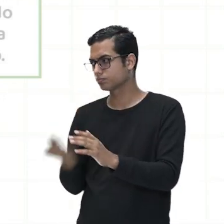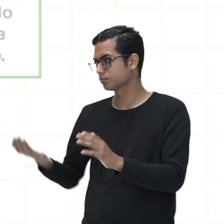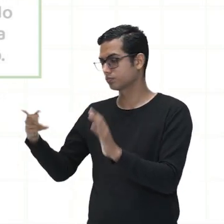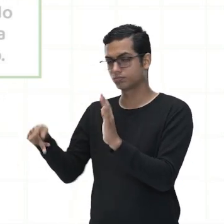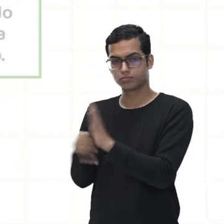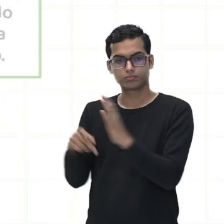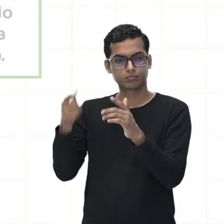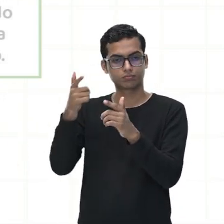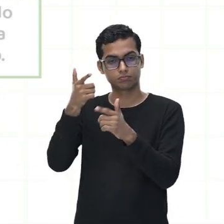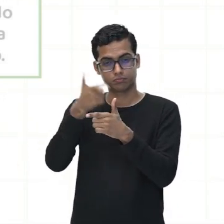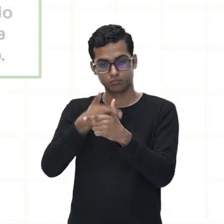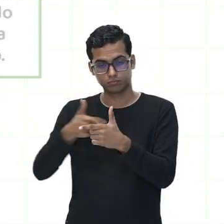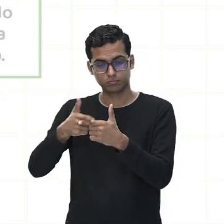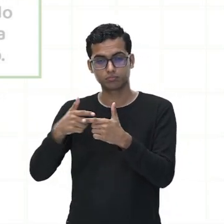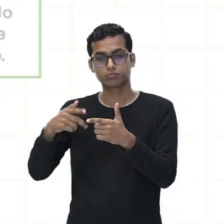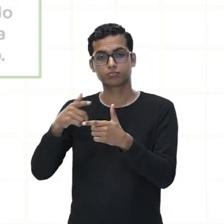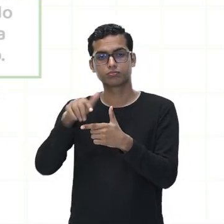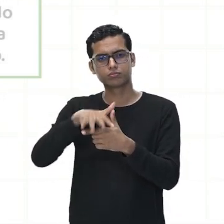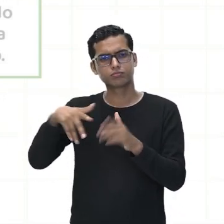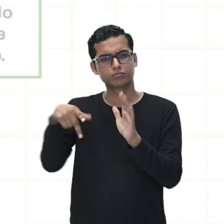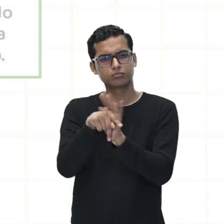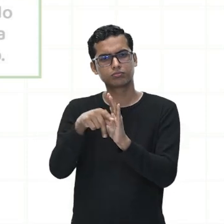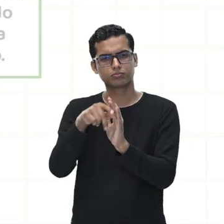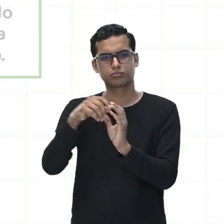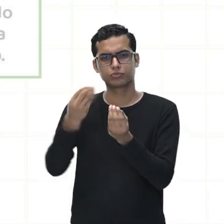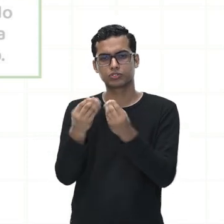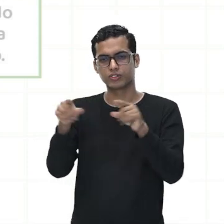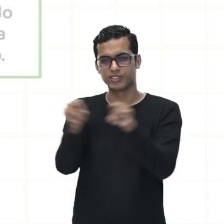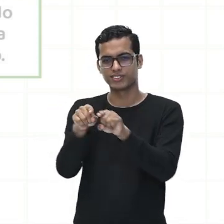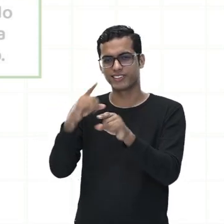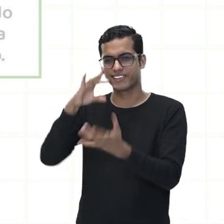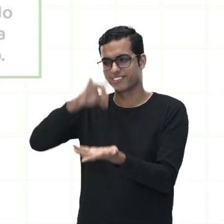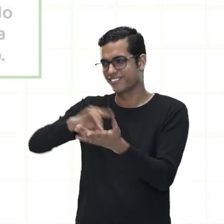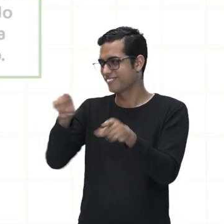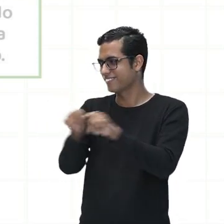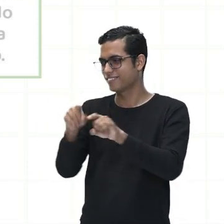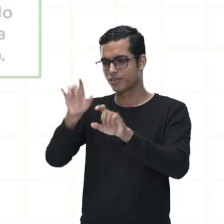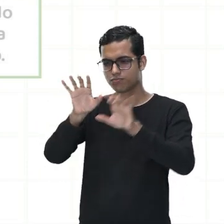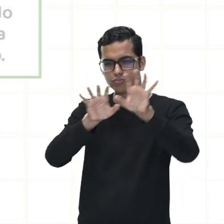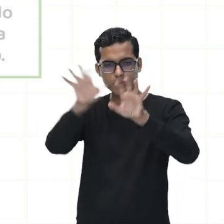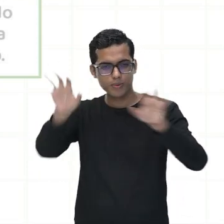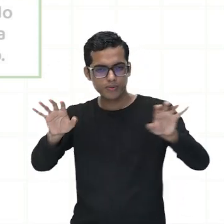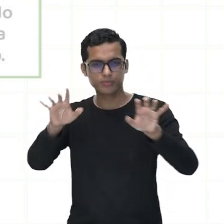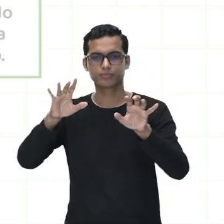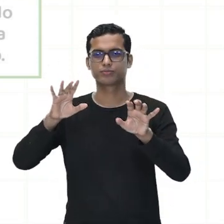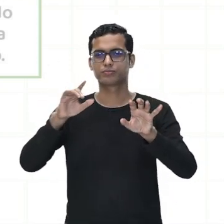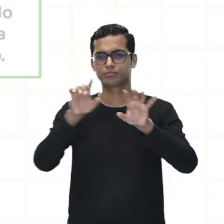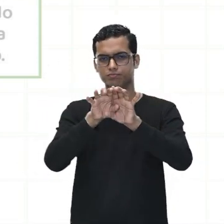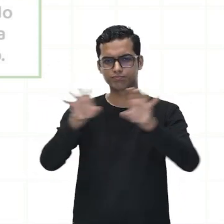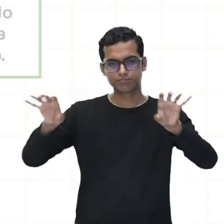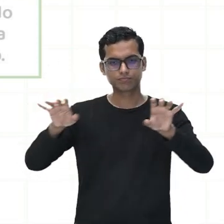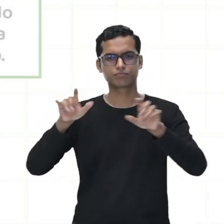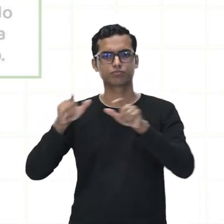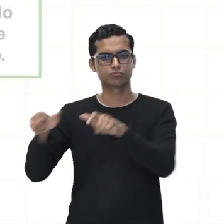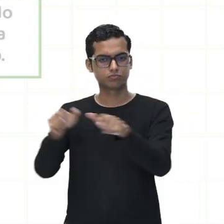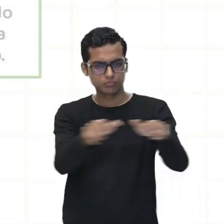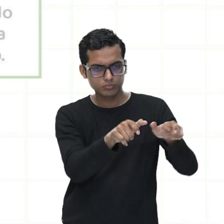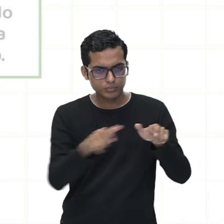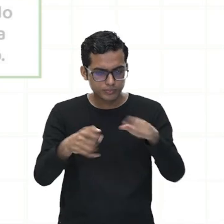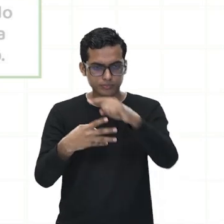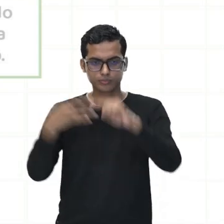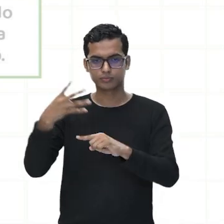Terra, 360 graus dividido em 24 horas, que corresponde ao